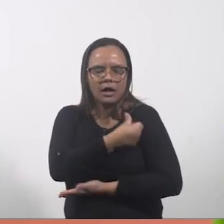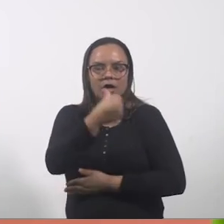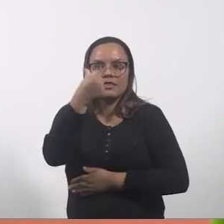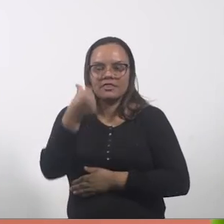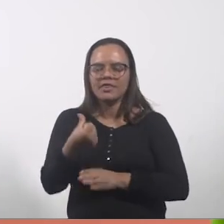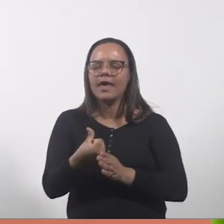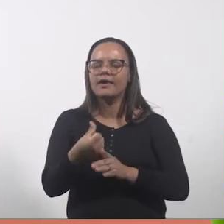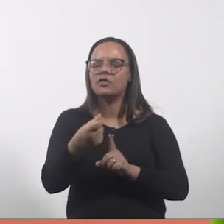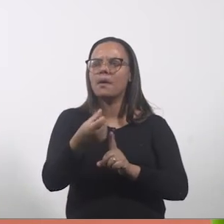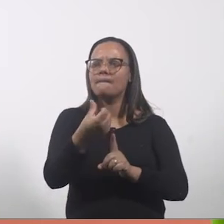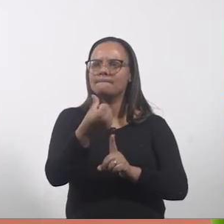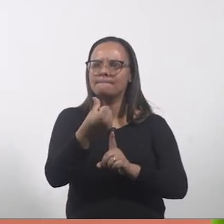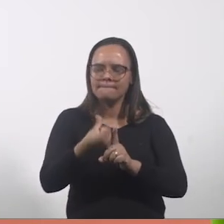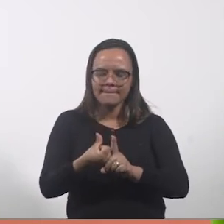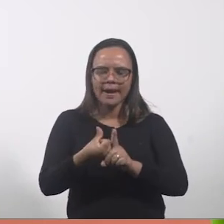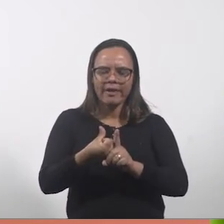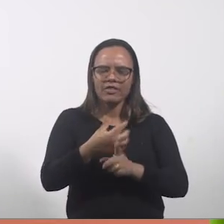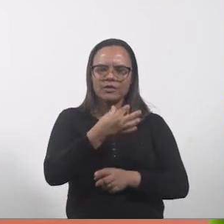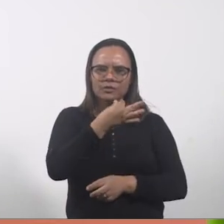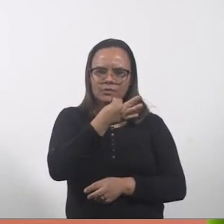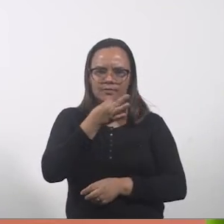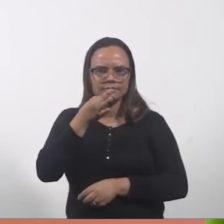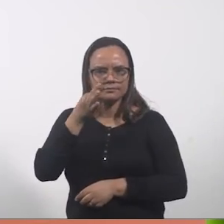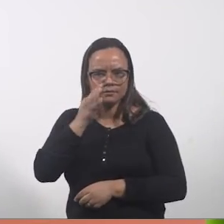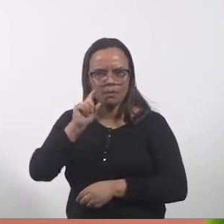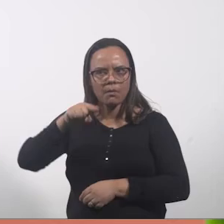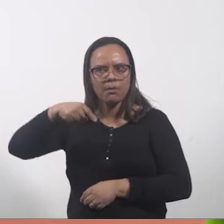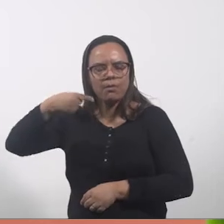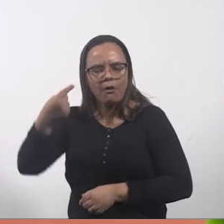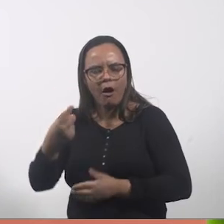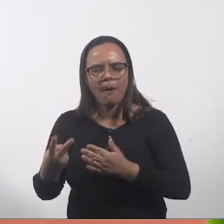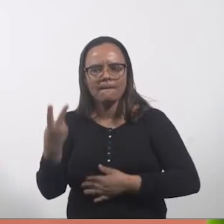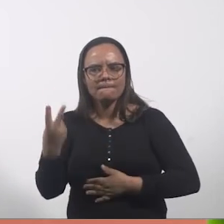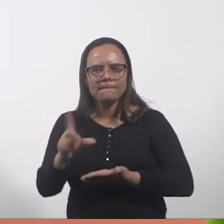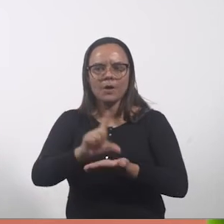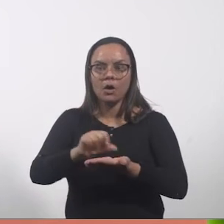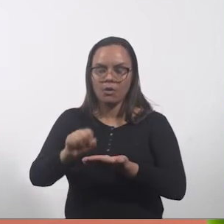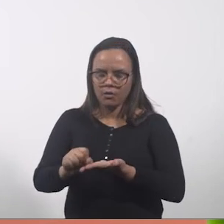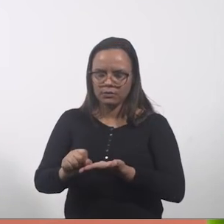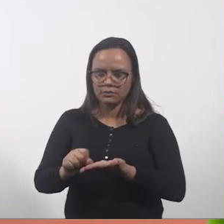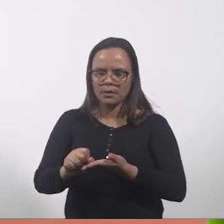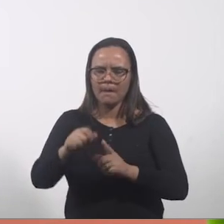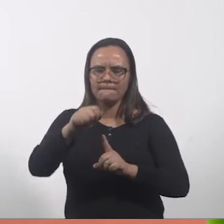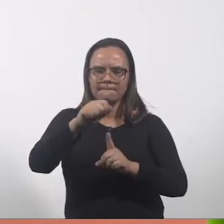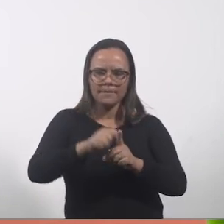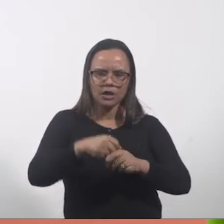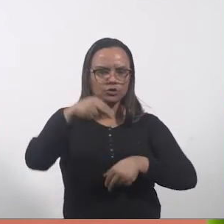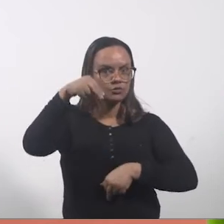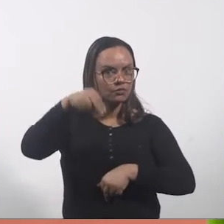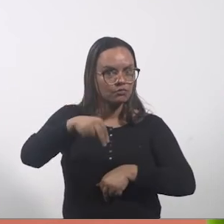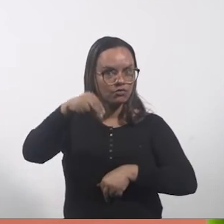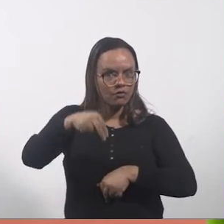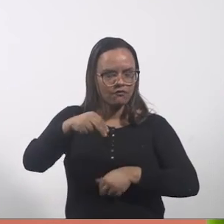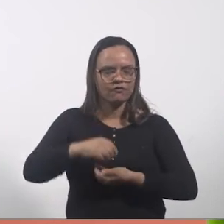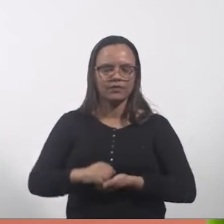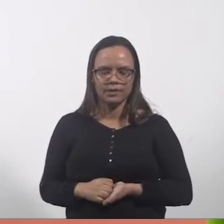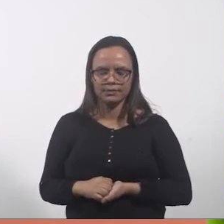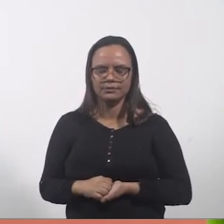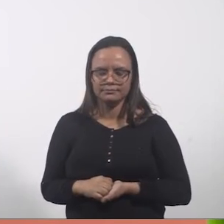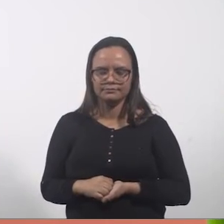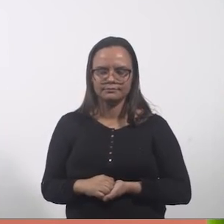essa população, e a vacinação de segunda dose no dia 1º de novembro, então,